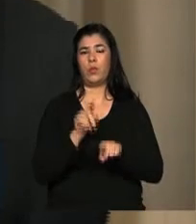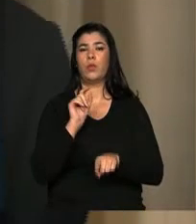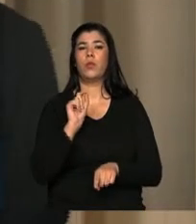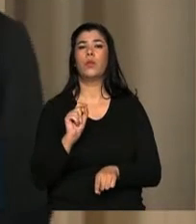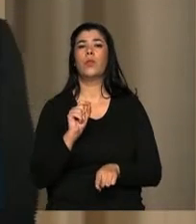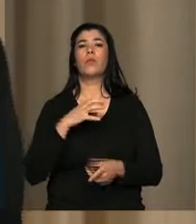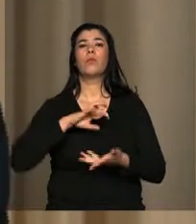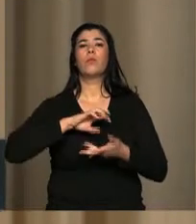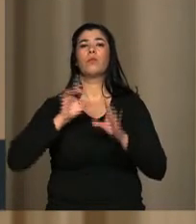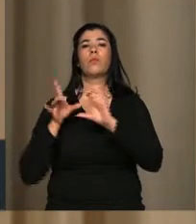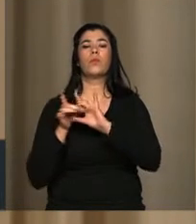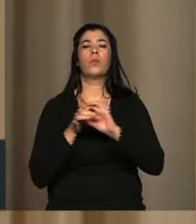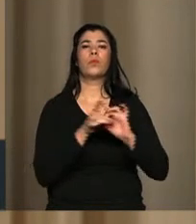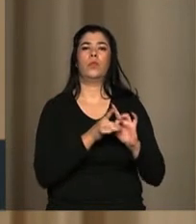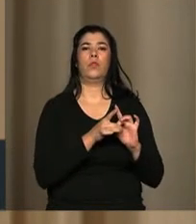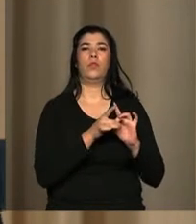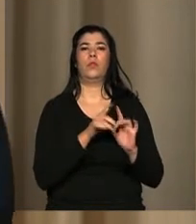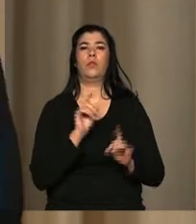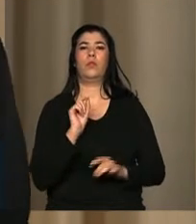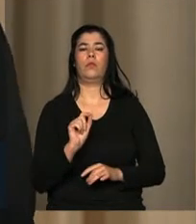que